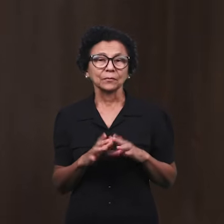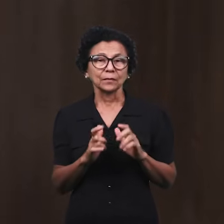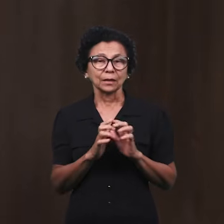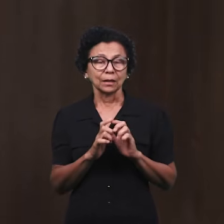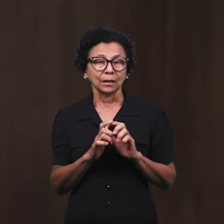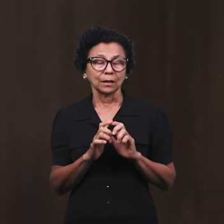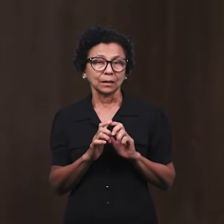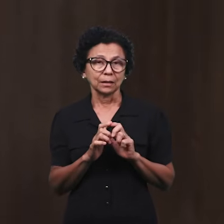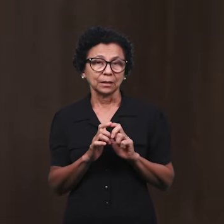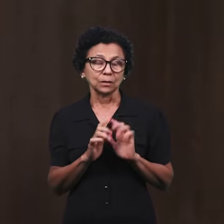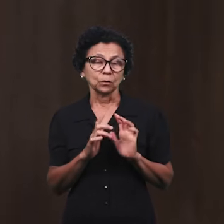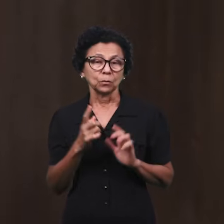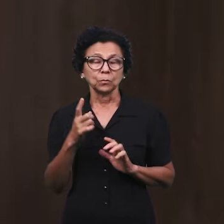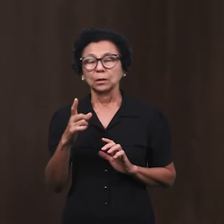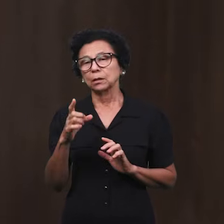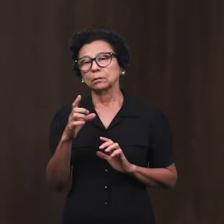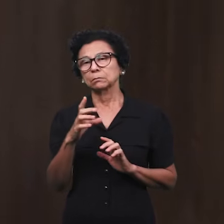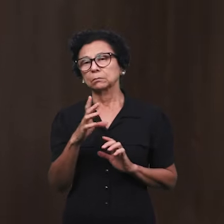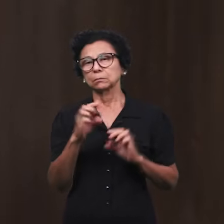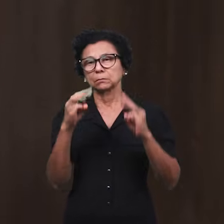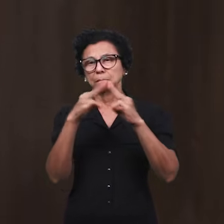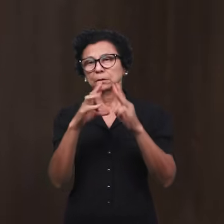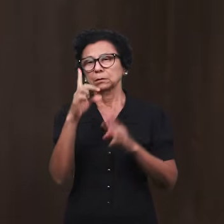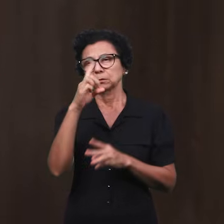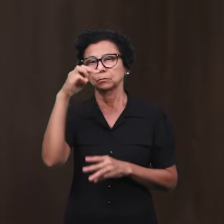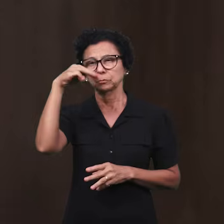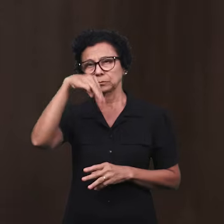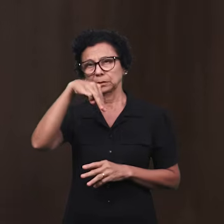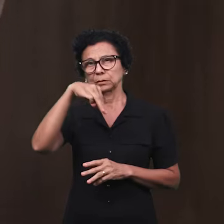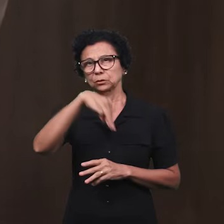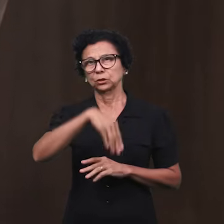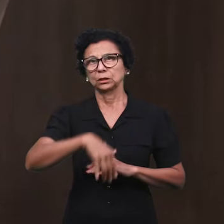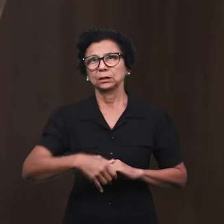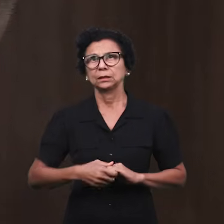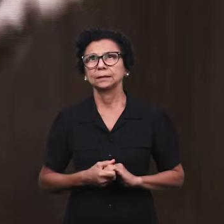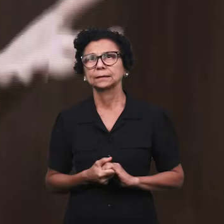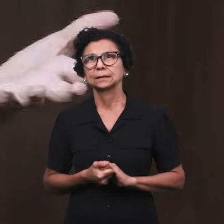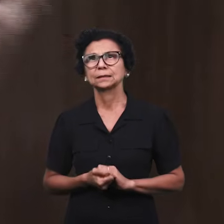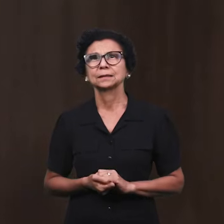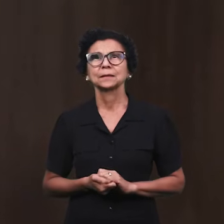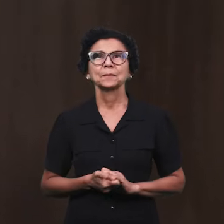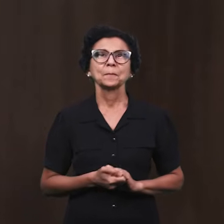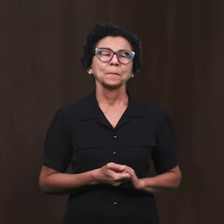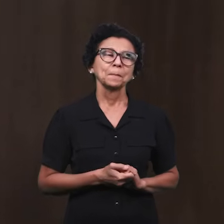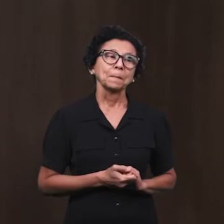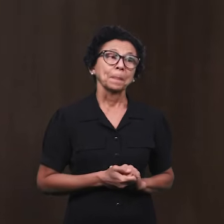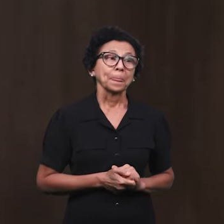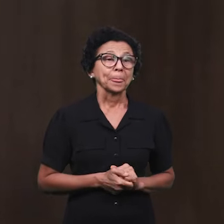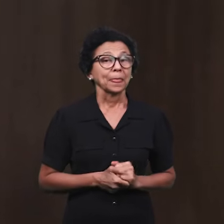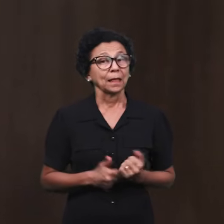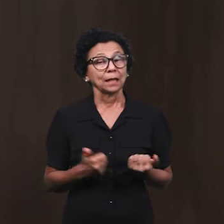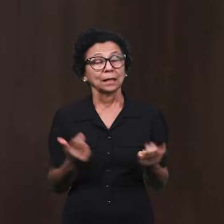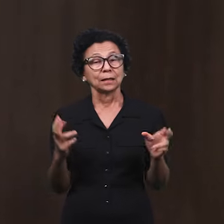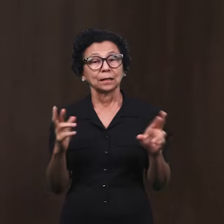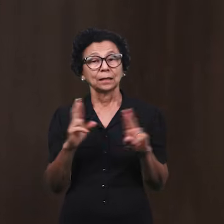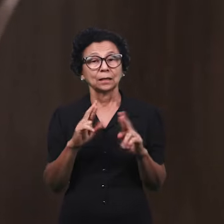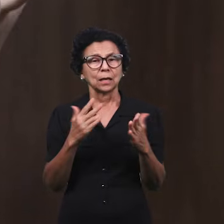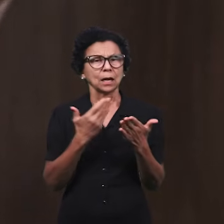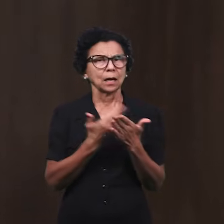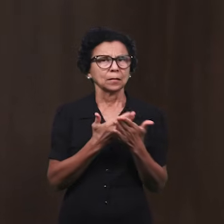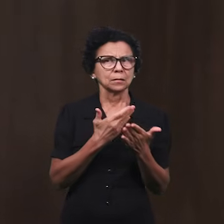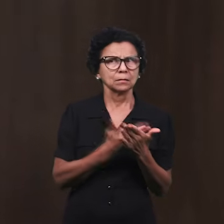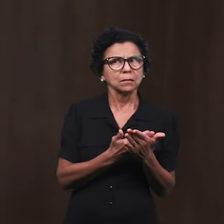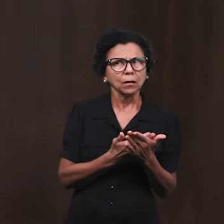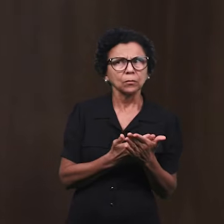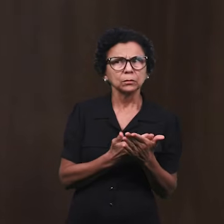para o Mané de Domingos Martins, quando eu cheguei lá em cima que eu vi a dificuldade que é da questão das aulas, da tradução das